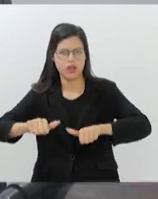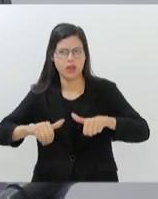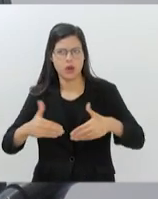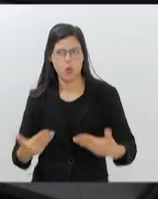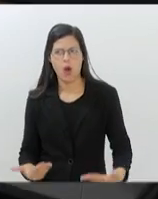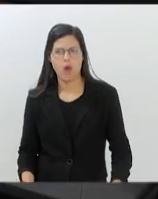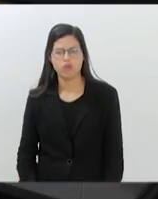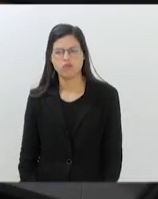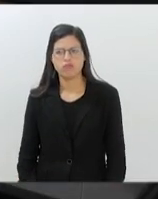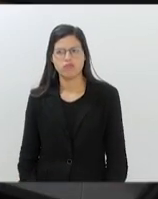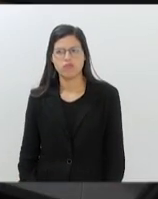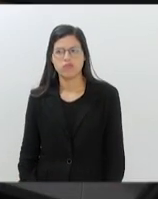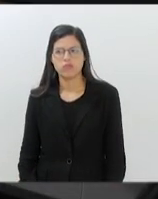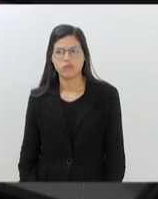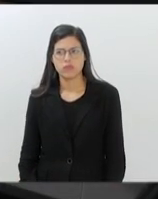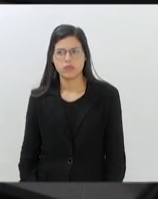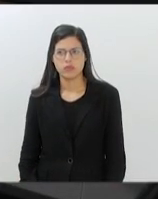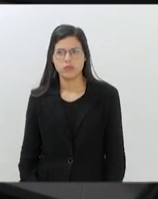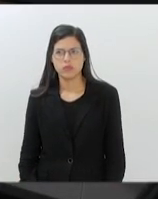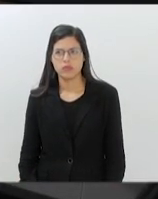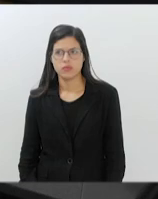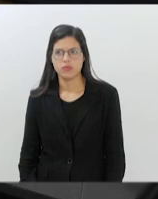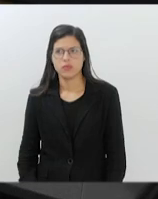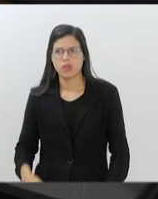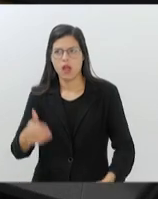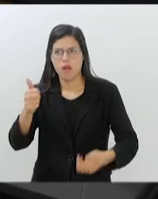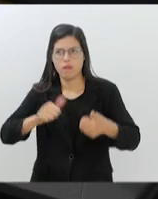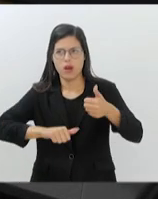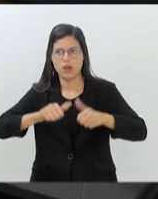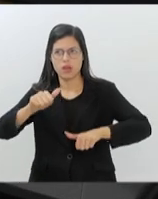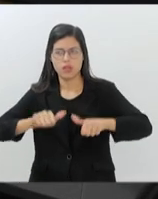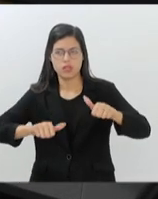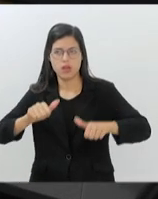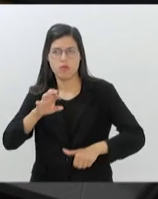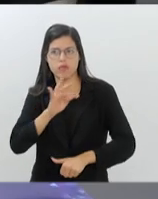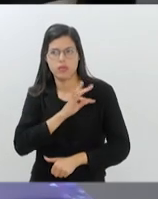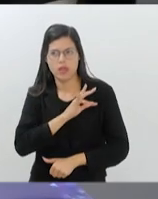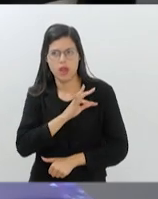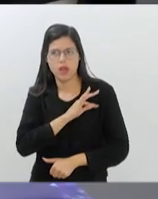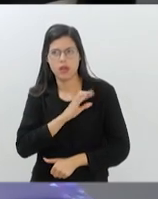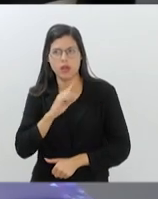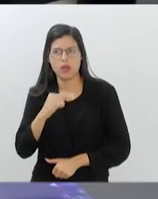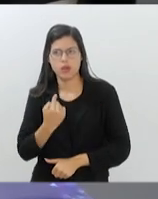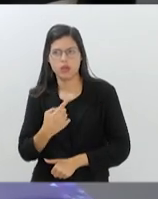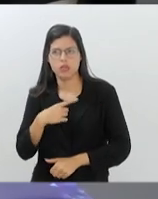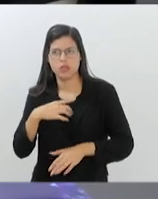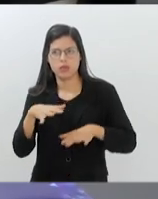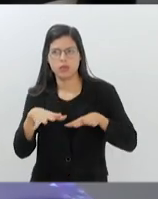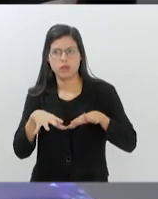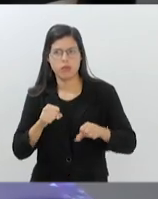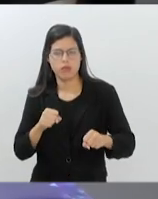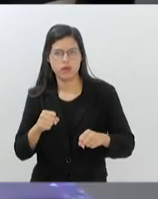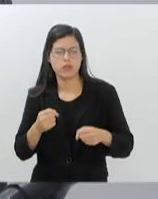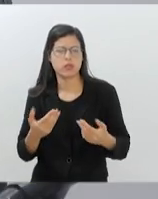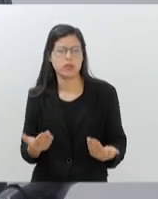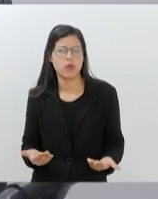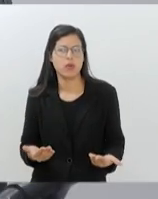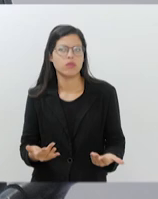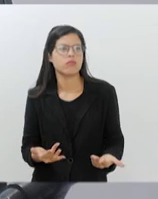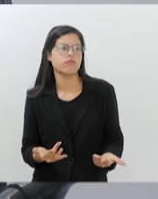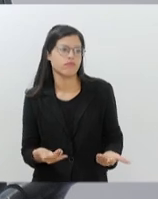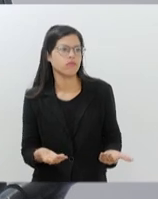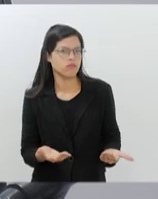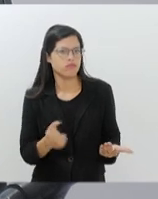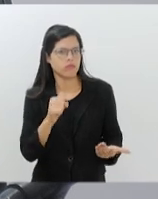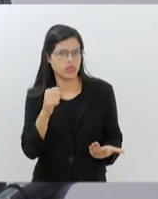frente avaliação até esse momento é estritamente técnica nós temos essa formação né só sen ligo eu espero que seja estritamente